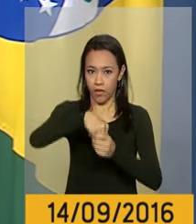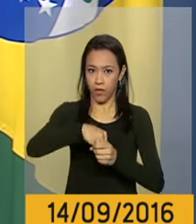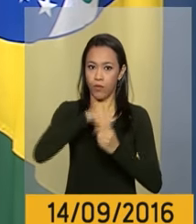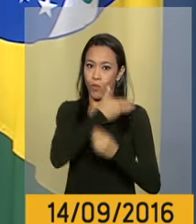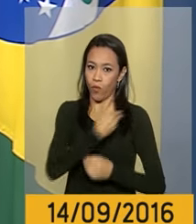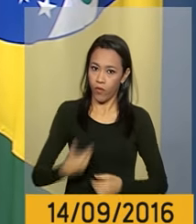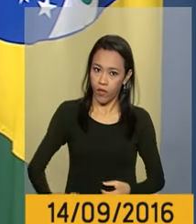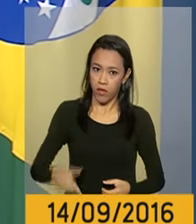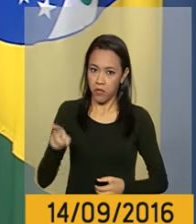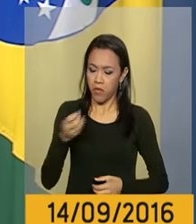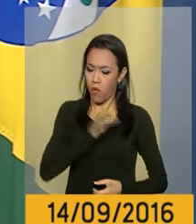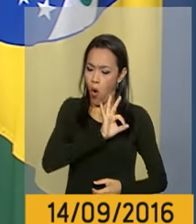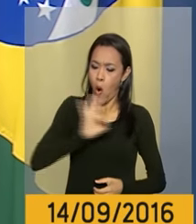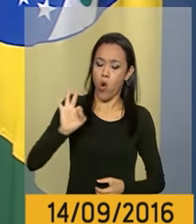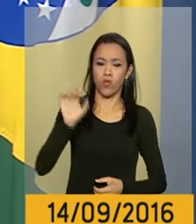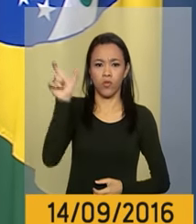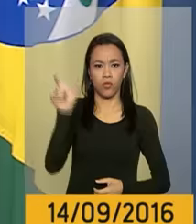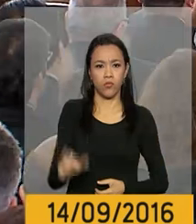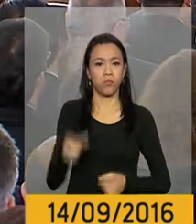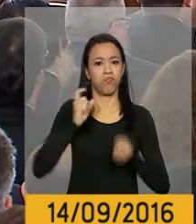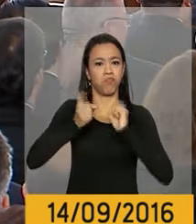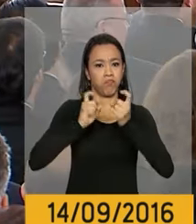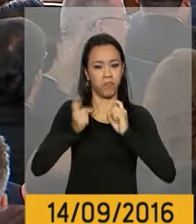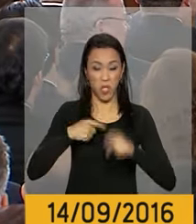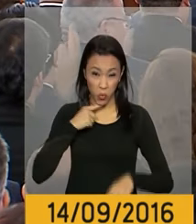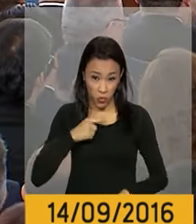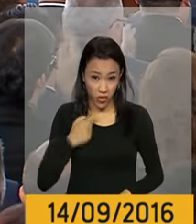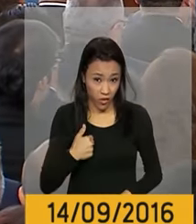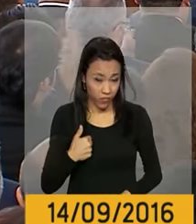a ótimo administrador. Não tenho a menor dúvida disso.